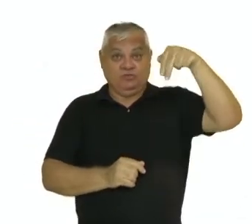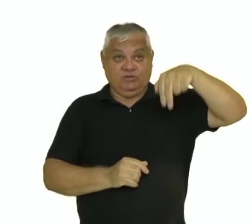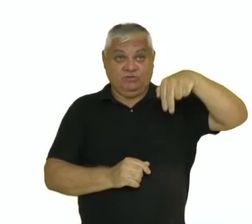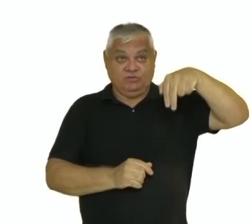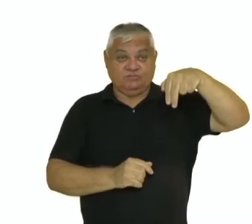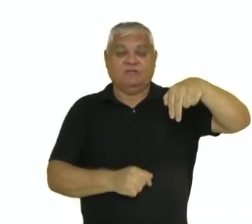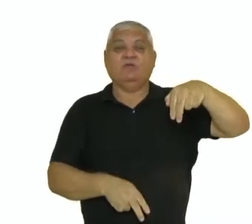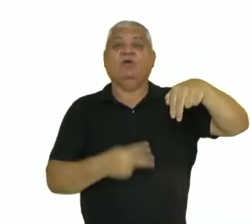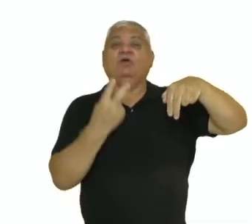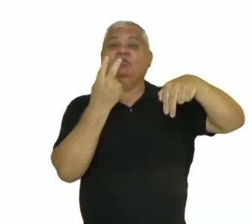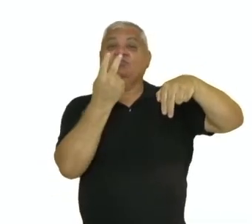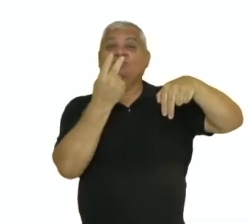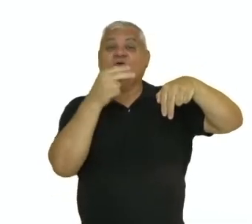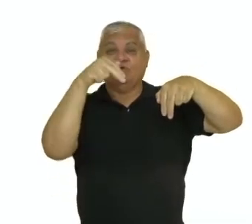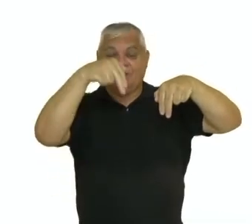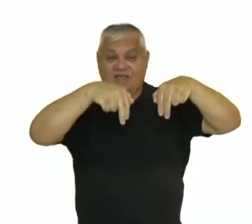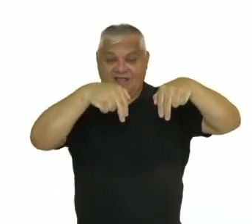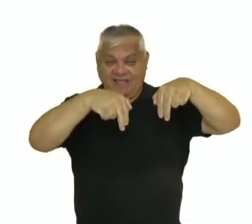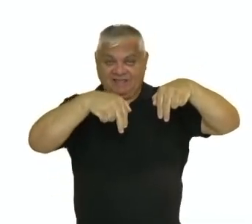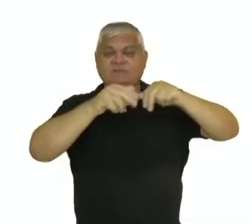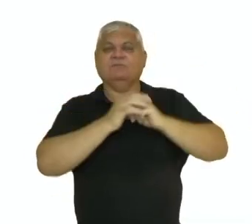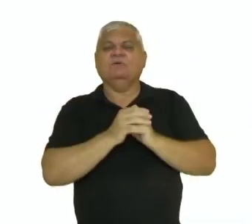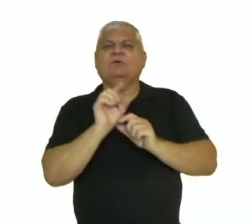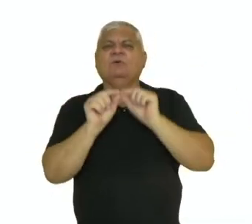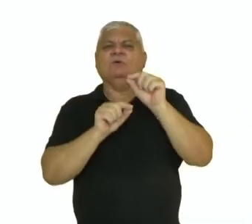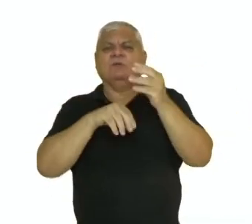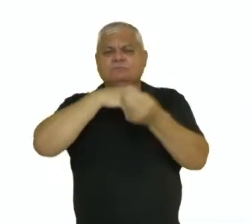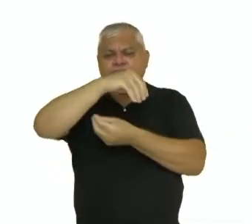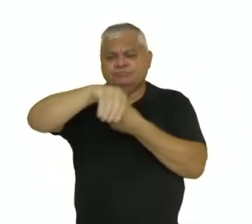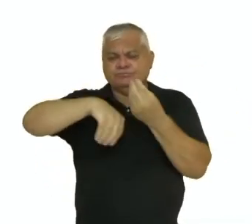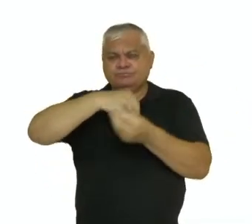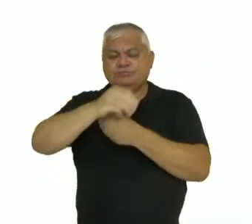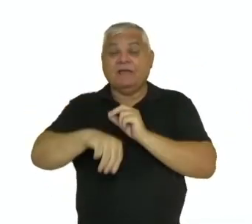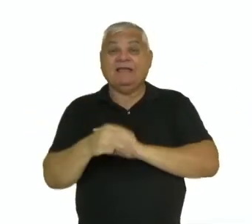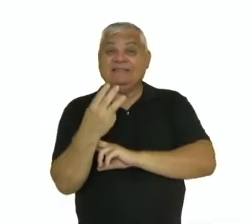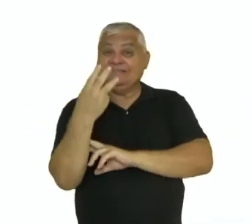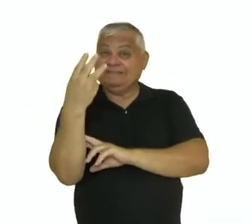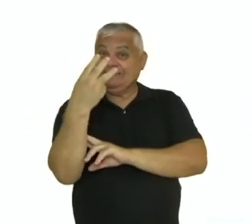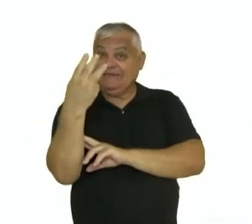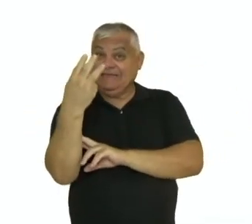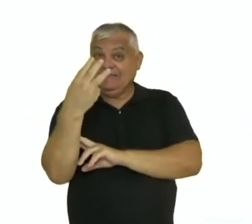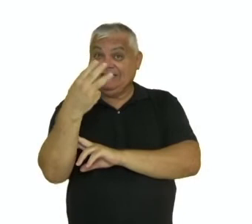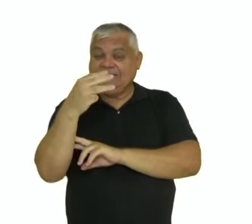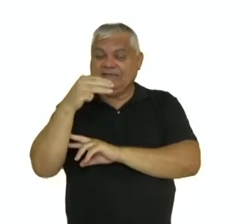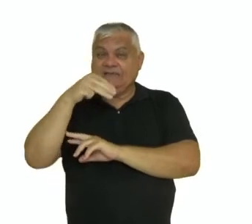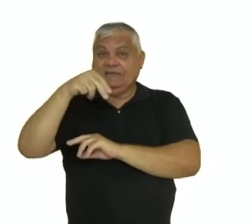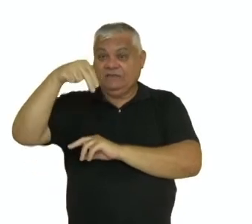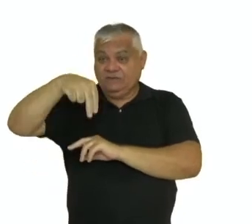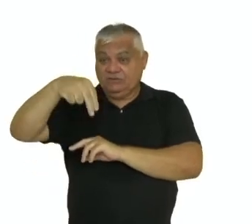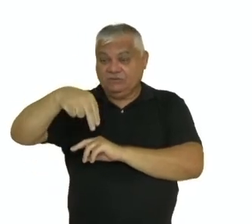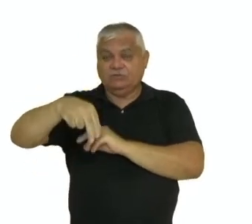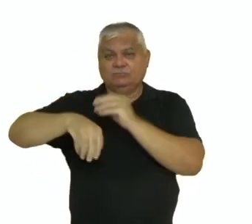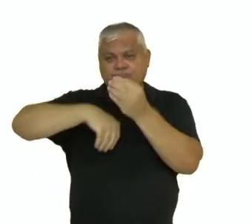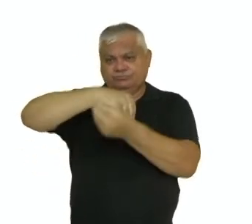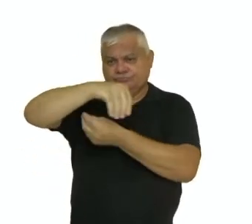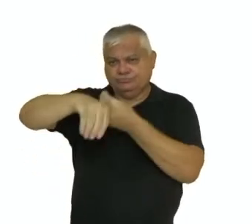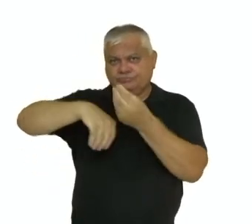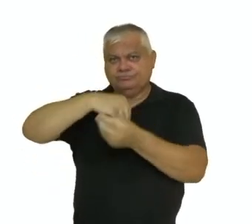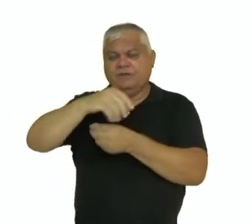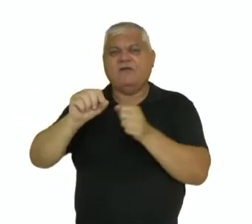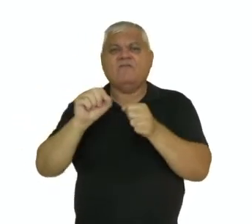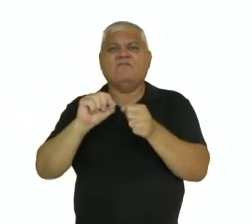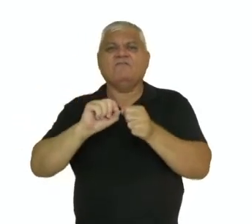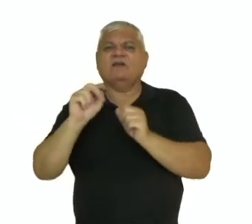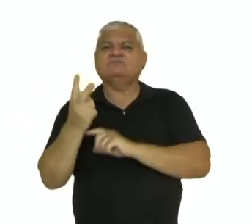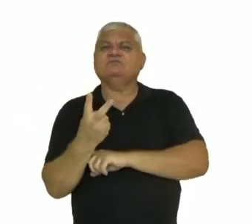2 átomos de nitrogênio por molécula reage com 3 moléculas de hidrogênio diatômico, produzindo 2